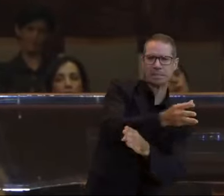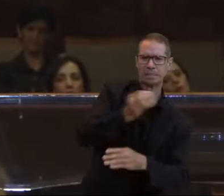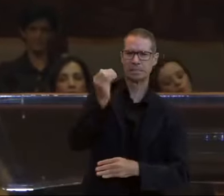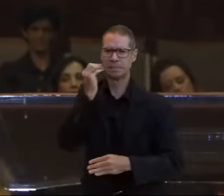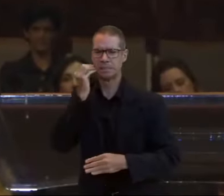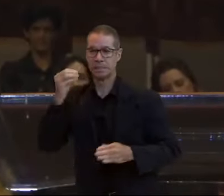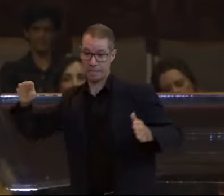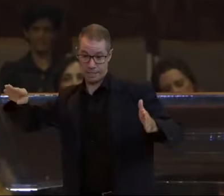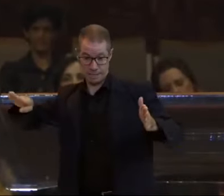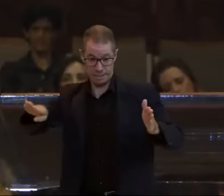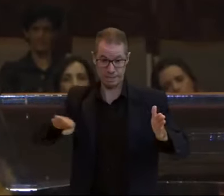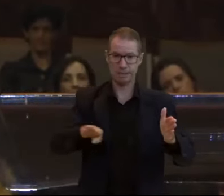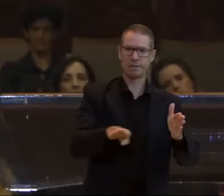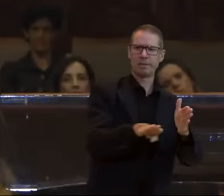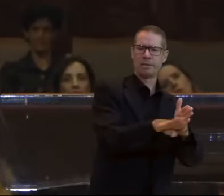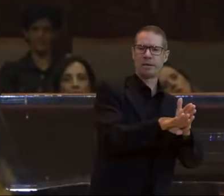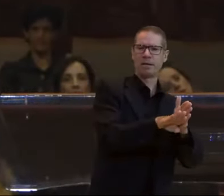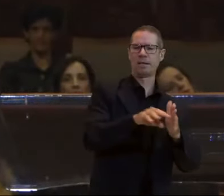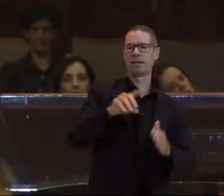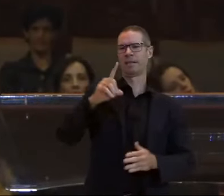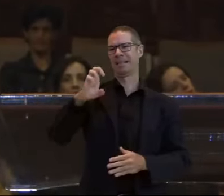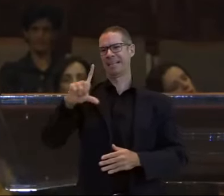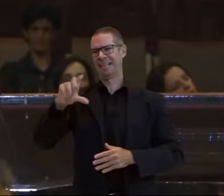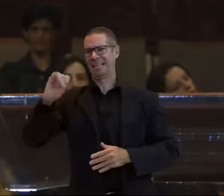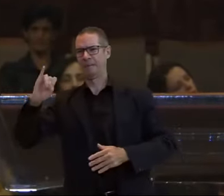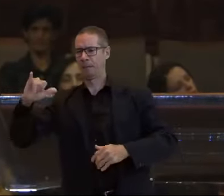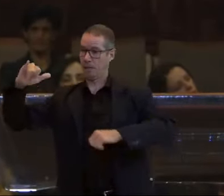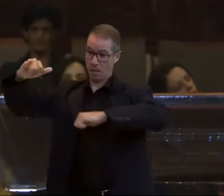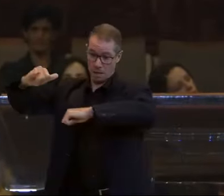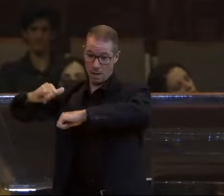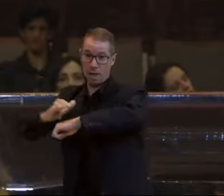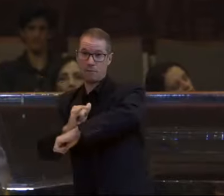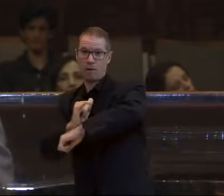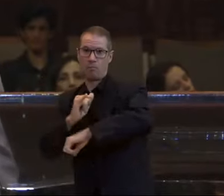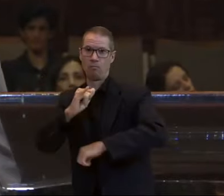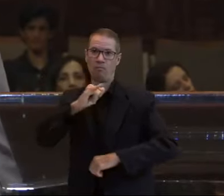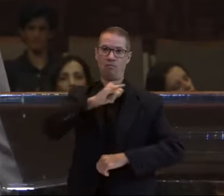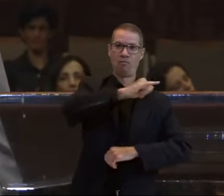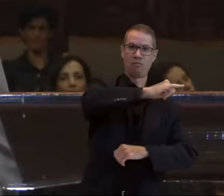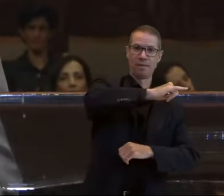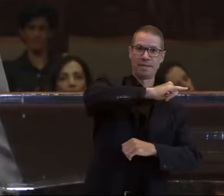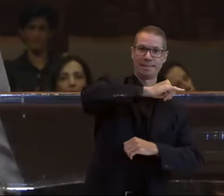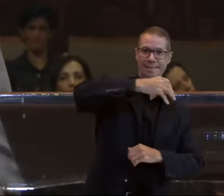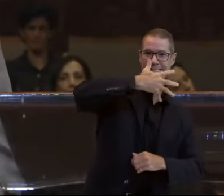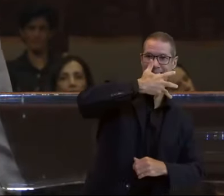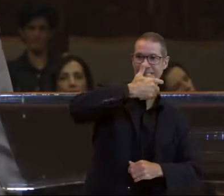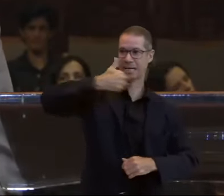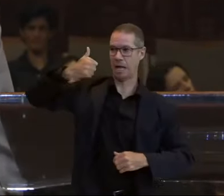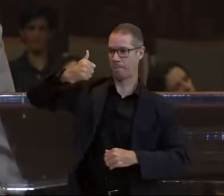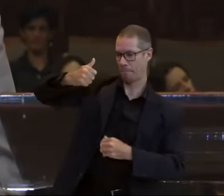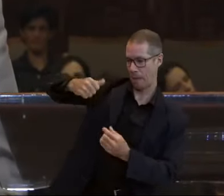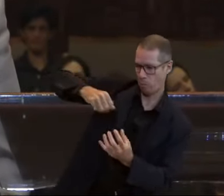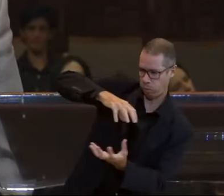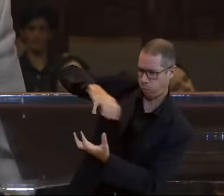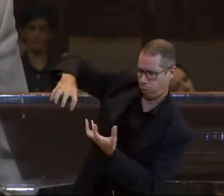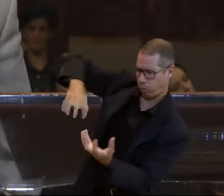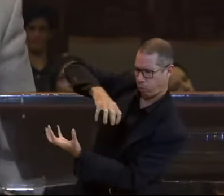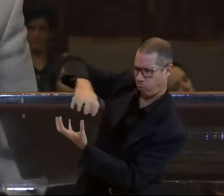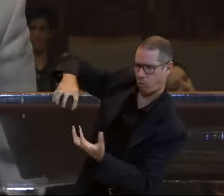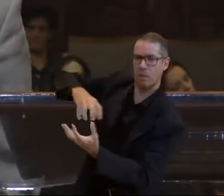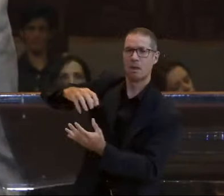tentar chegar a Delhi, para pegar o avião e sair daquela confusão. E fizemos